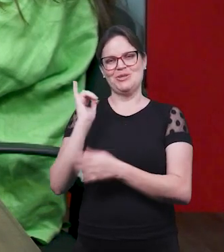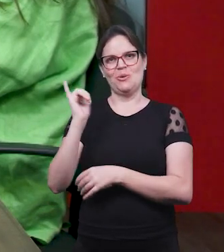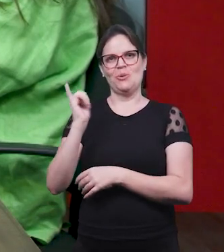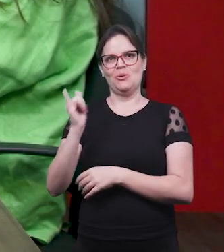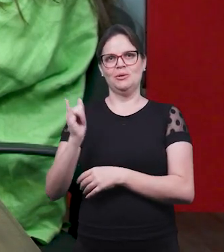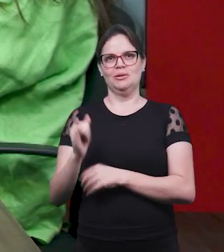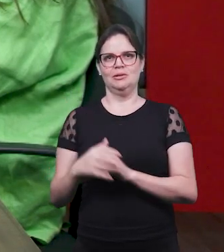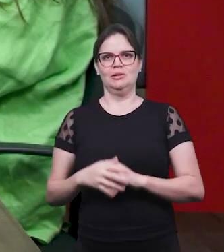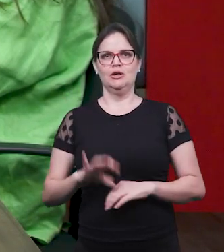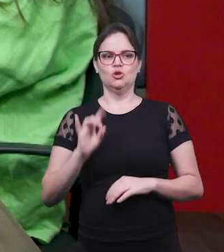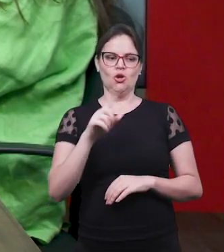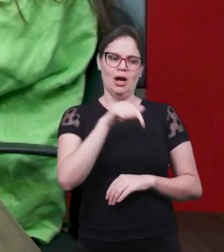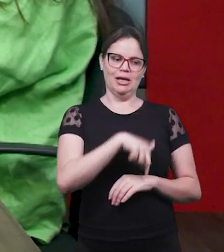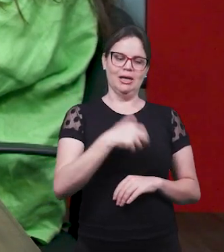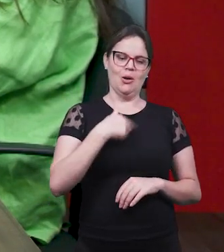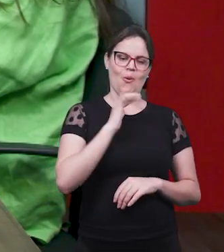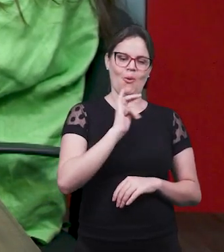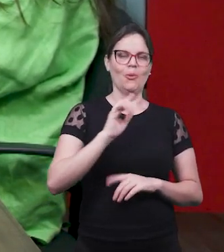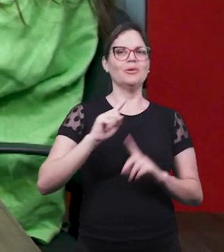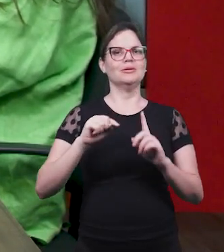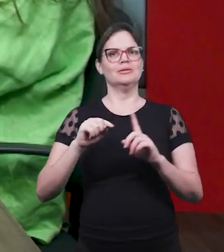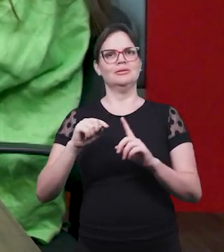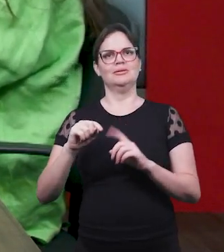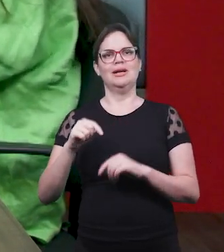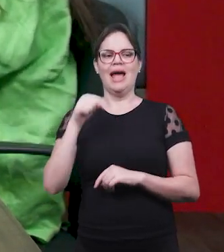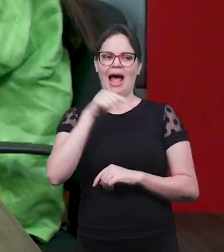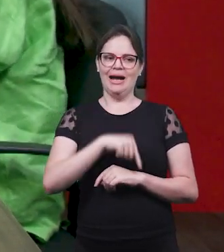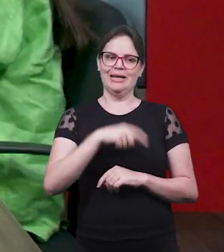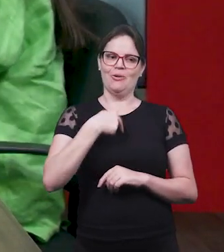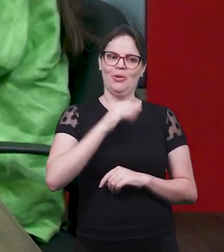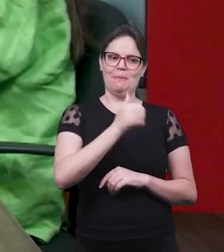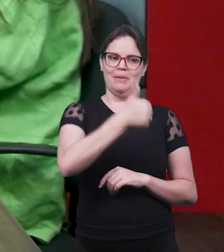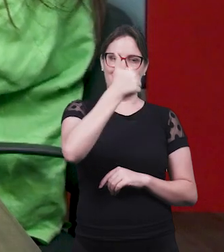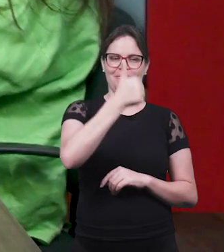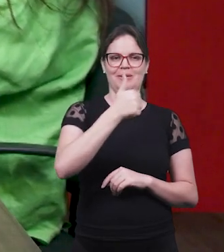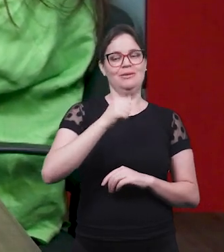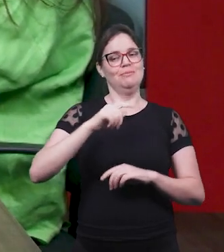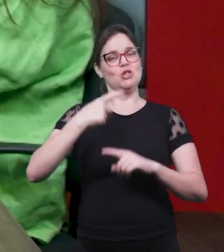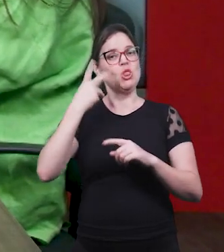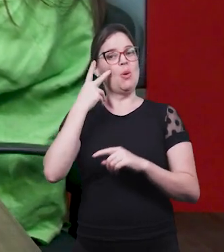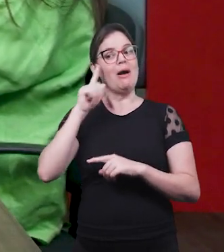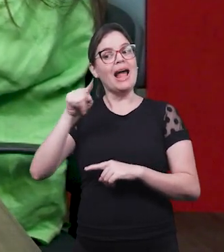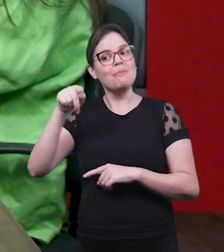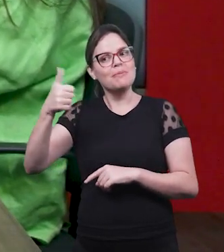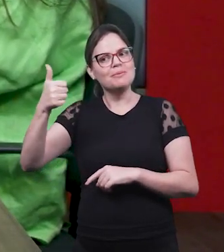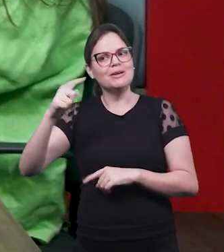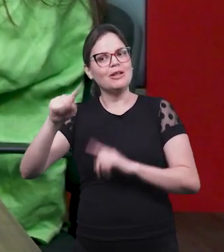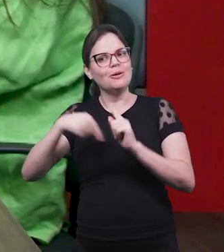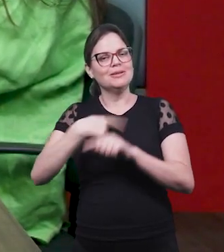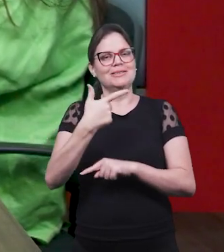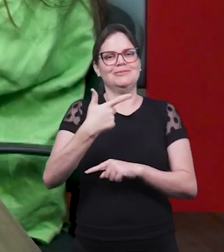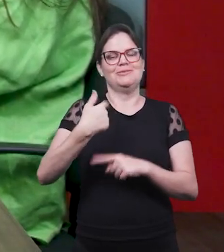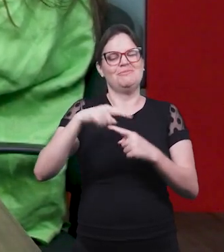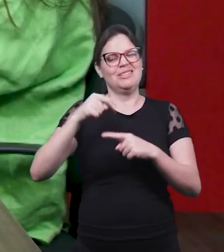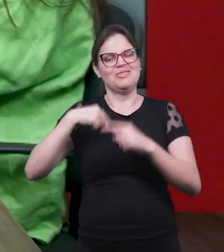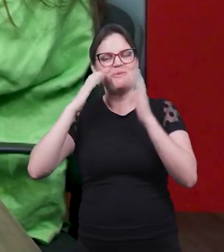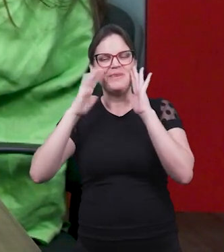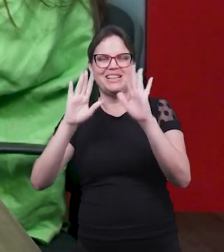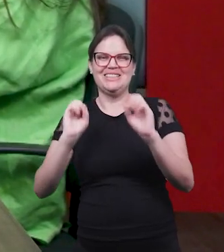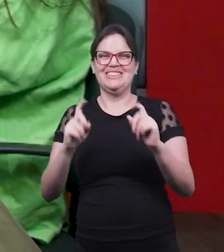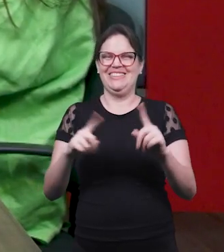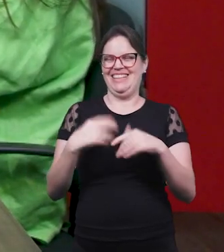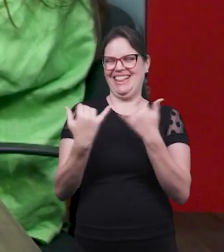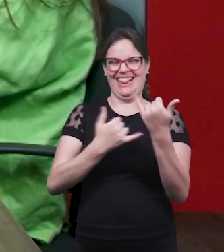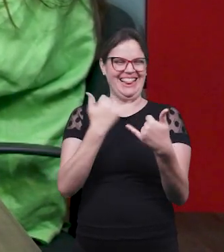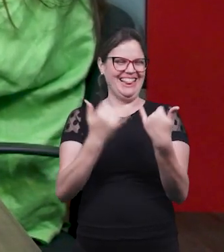Só aqui que eu falo primeiro. Normalmente ela é quem fala primeiro, eu só obedeço. É verdade, Valéria? É um casal